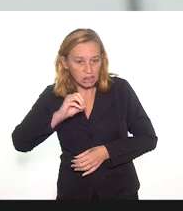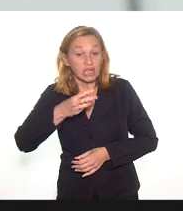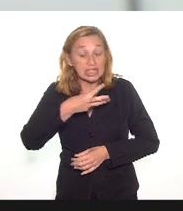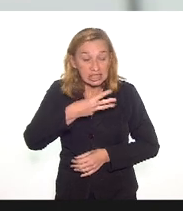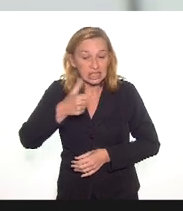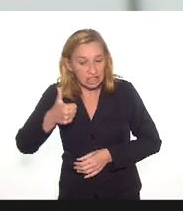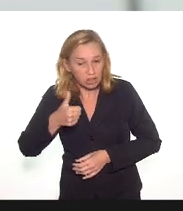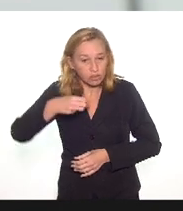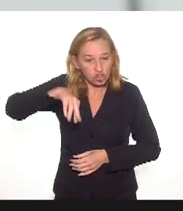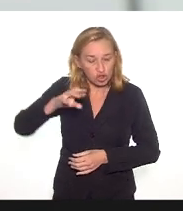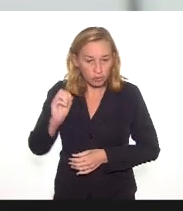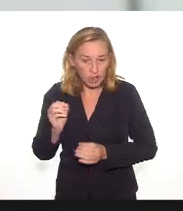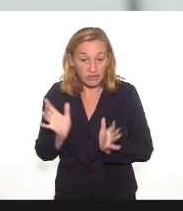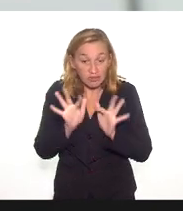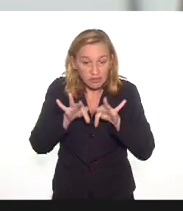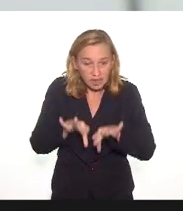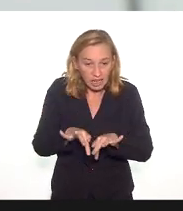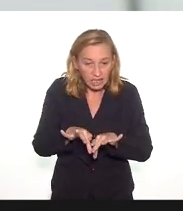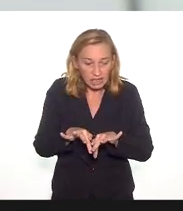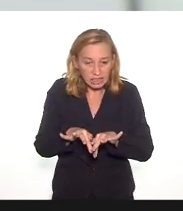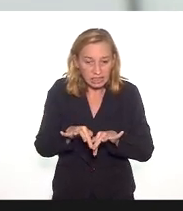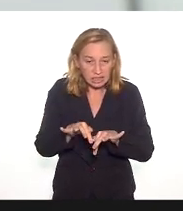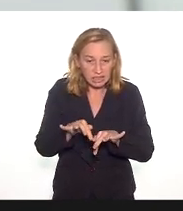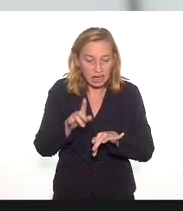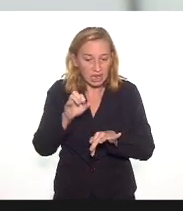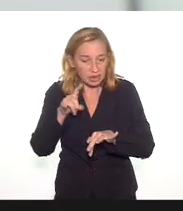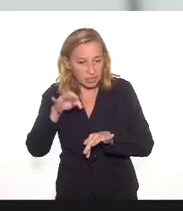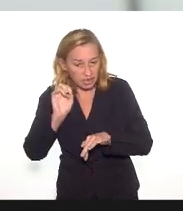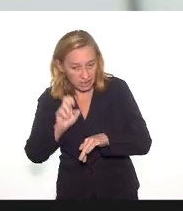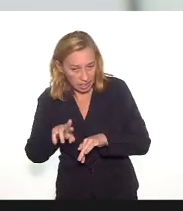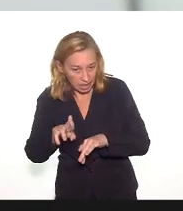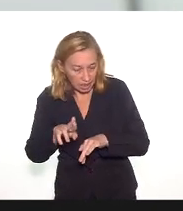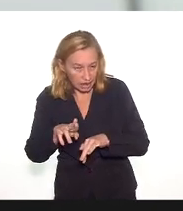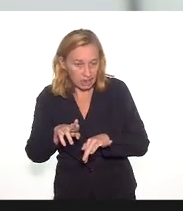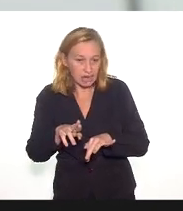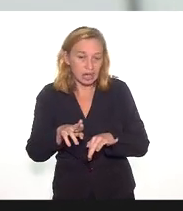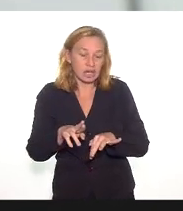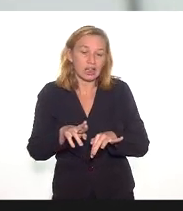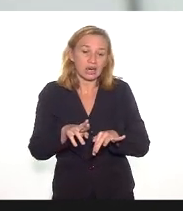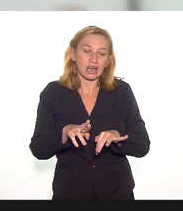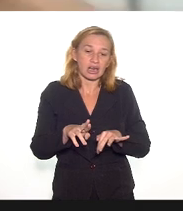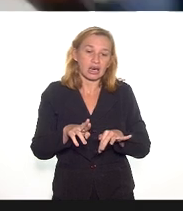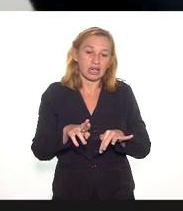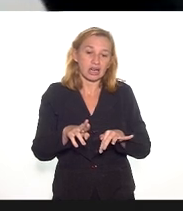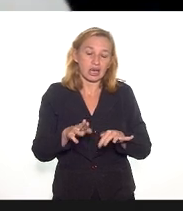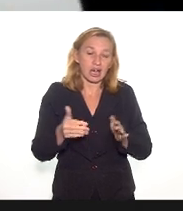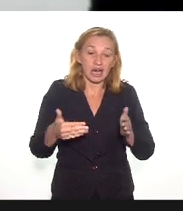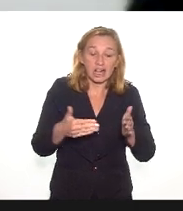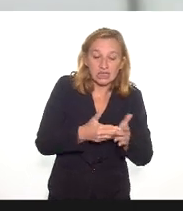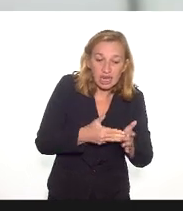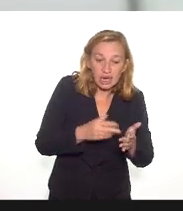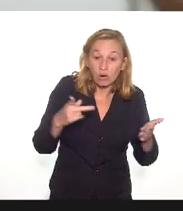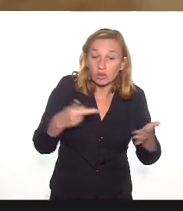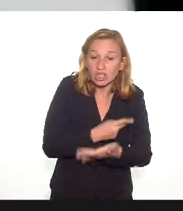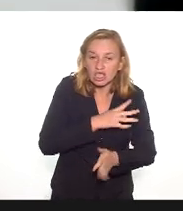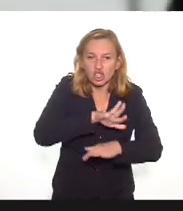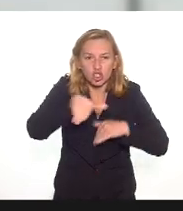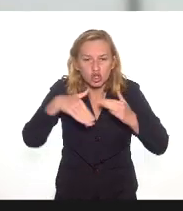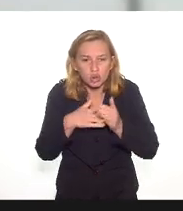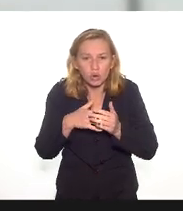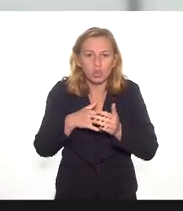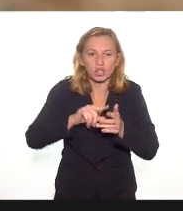a liminar que nos garantia no regime anterior. Que a liminar era até ter acontecido todas